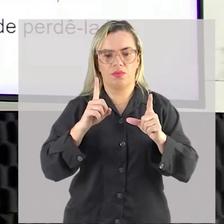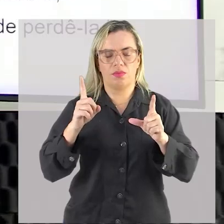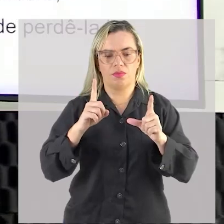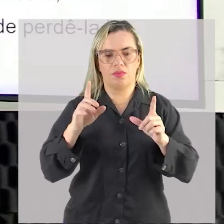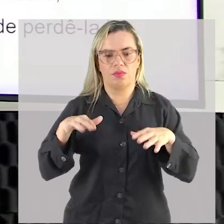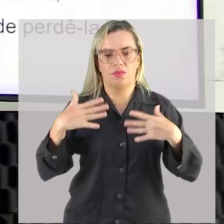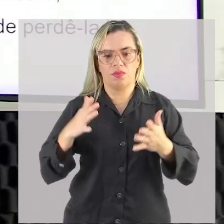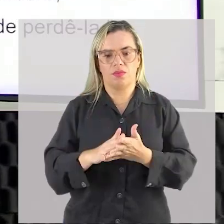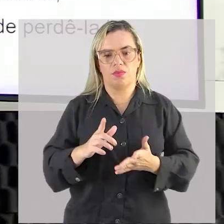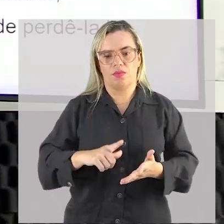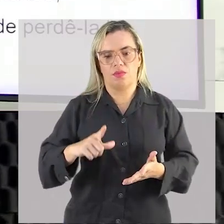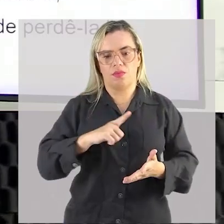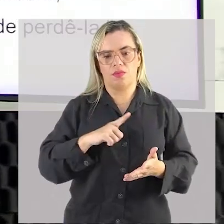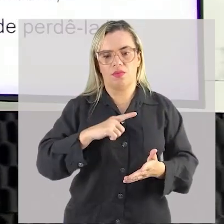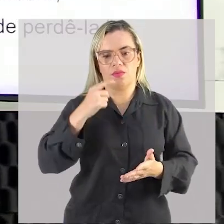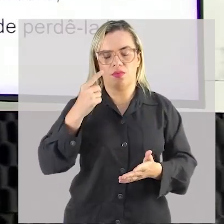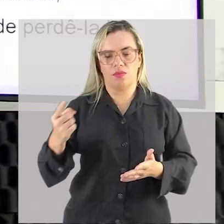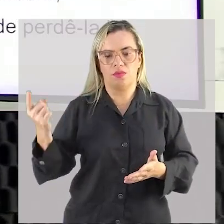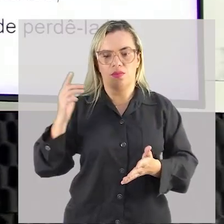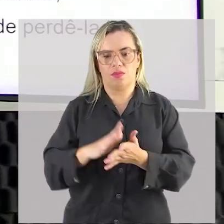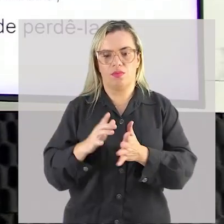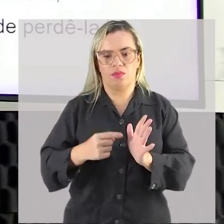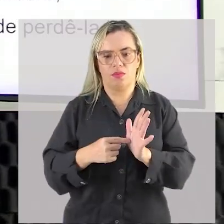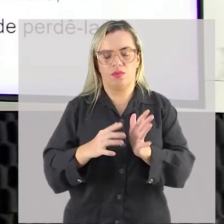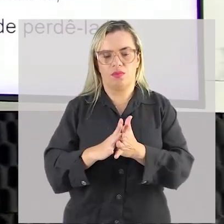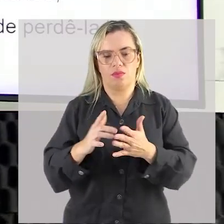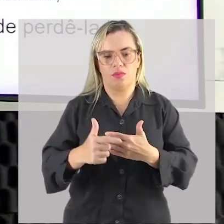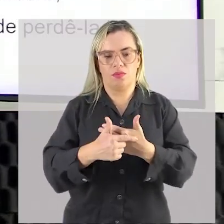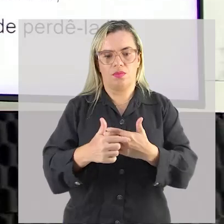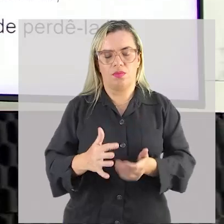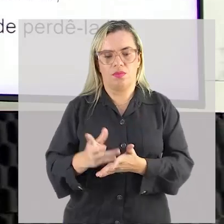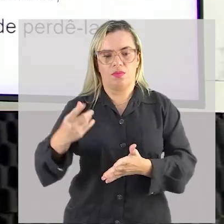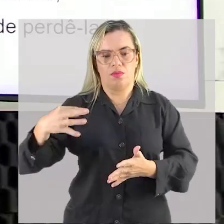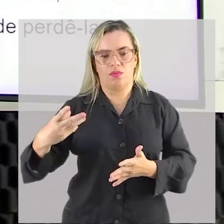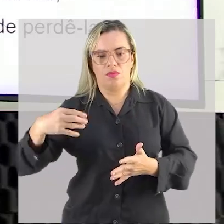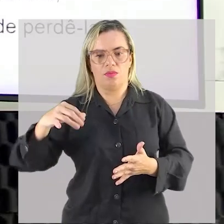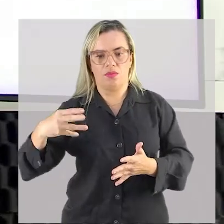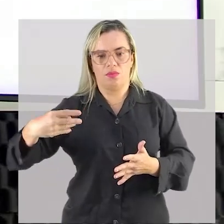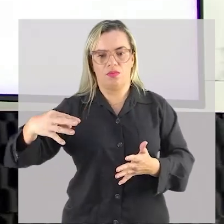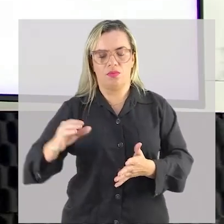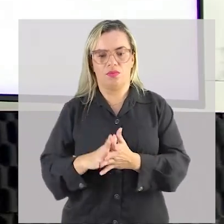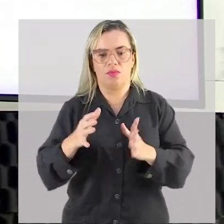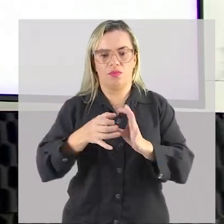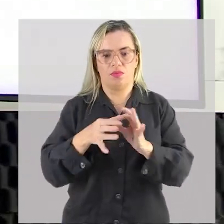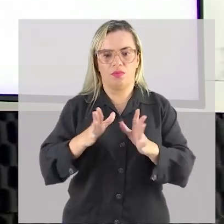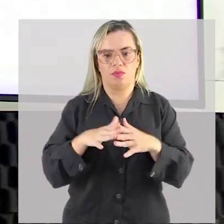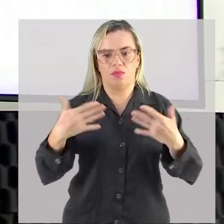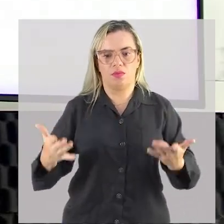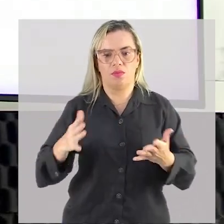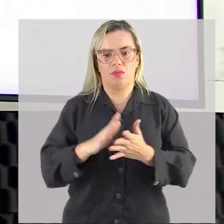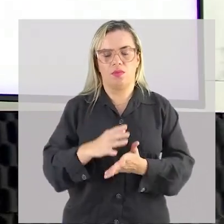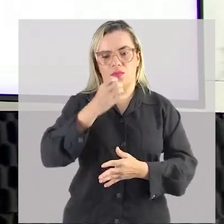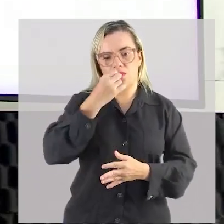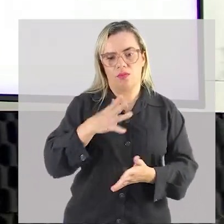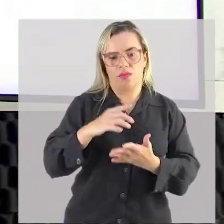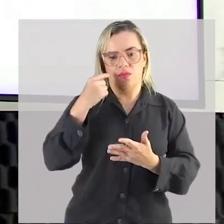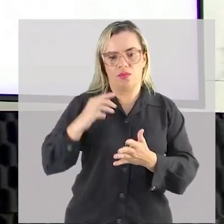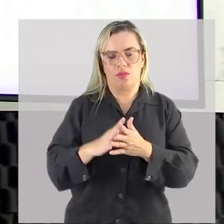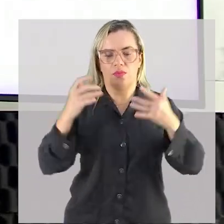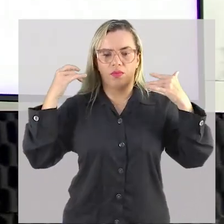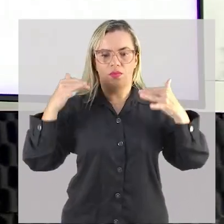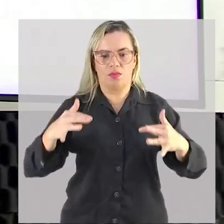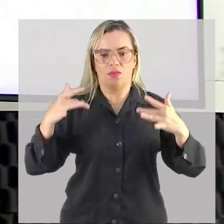então que que a gente tem aqui ilustração do discurso indo indireto livre bom bom gente